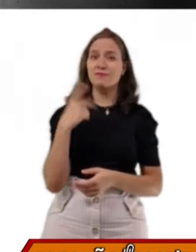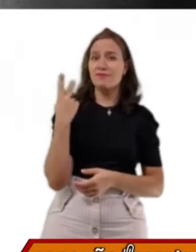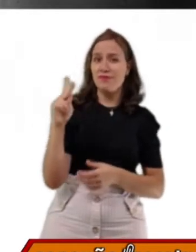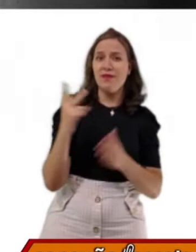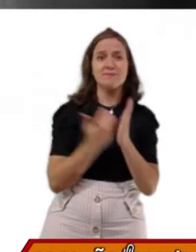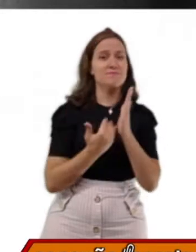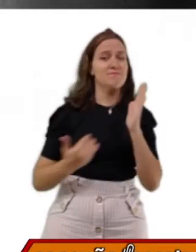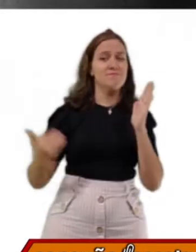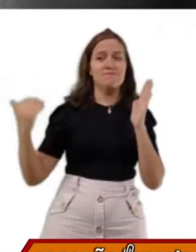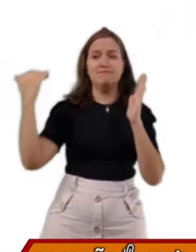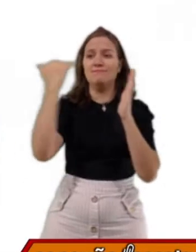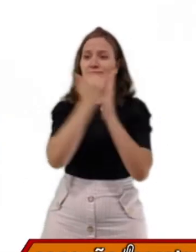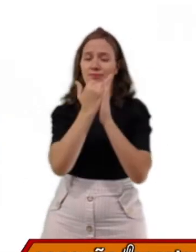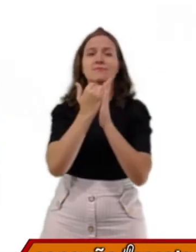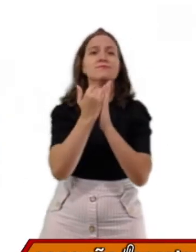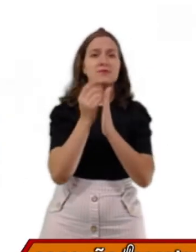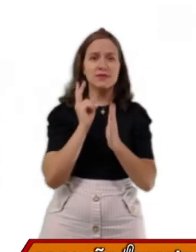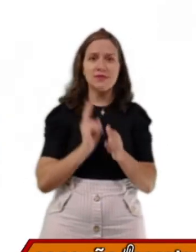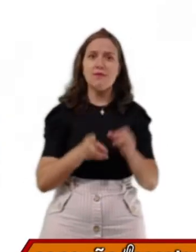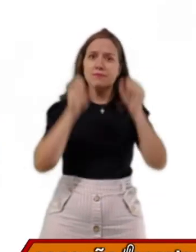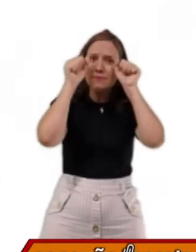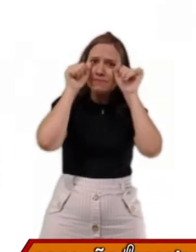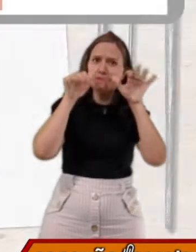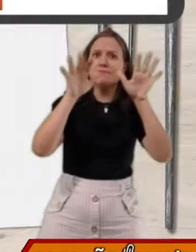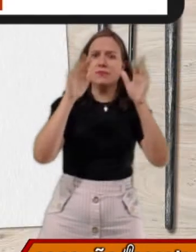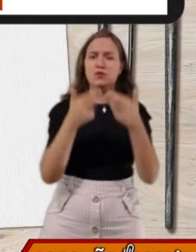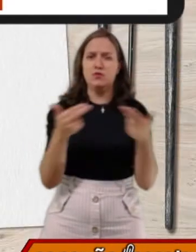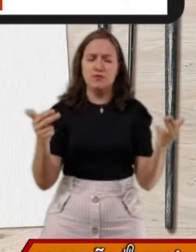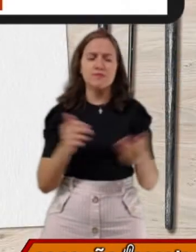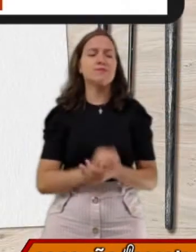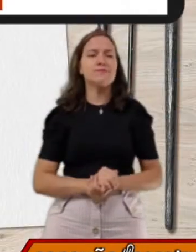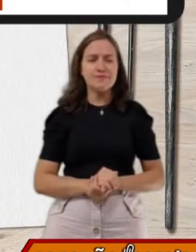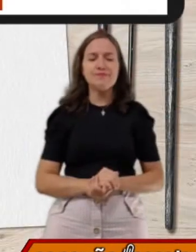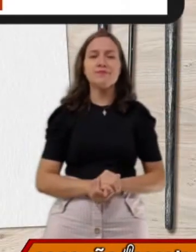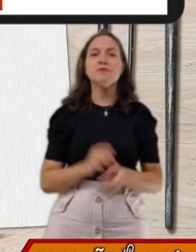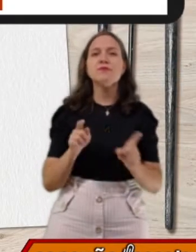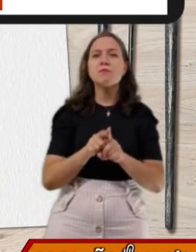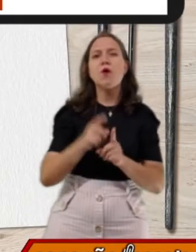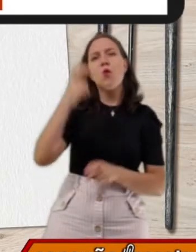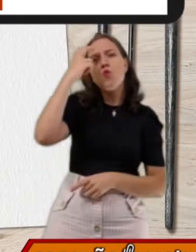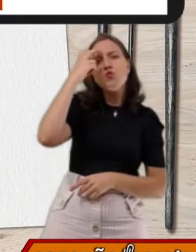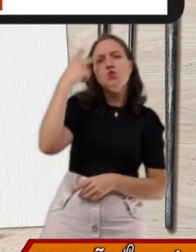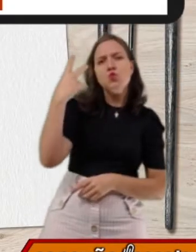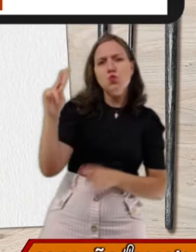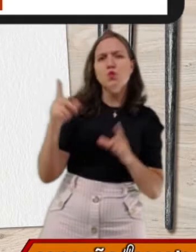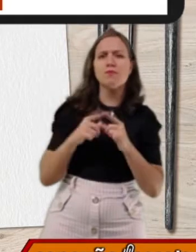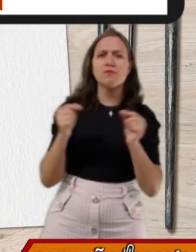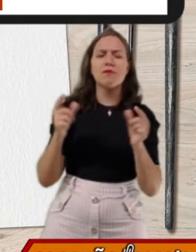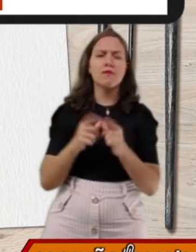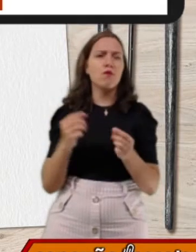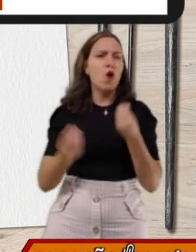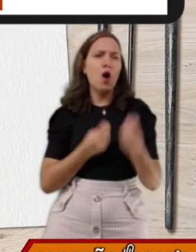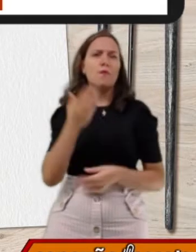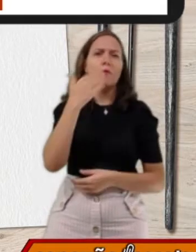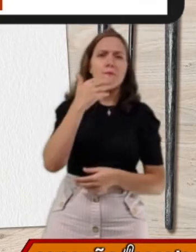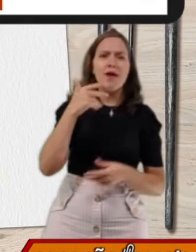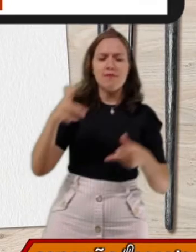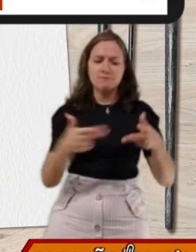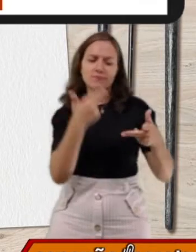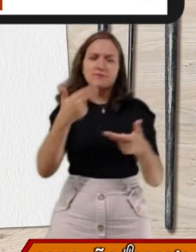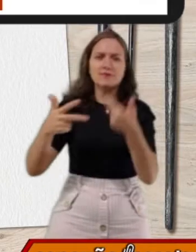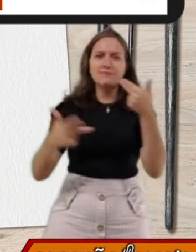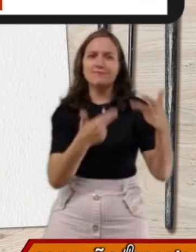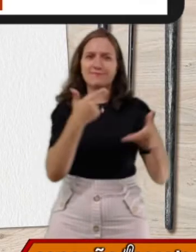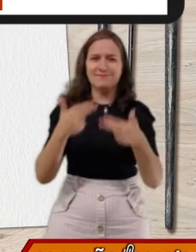e que costumam falar muito dessa cultura oriental né dessa forma de comer com hashi muito bacana